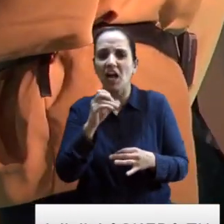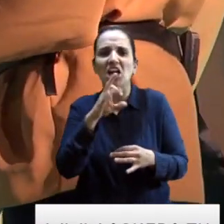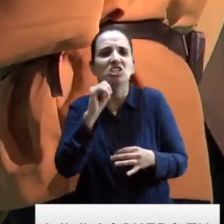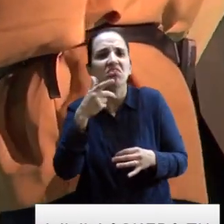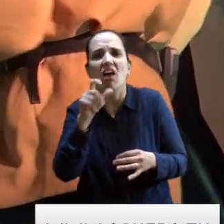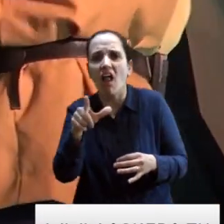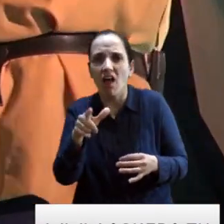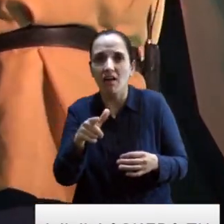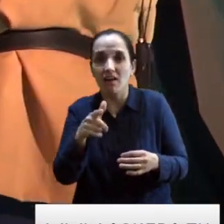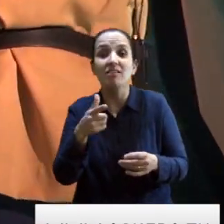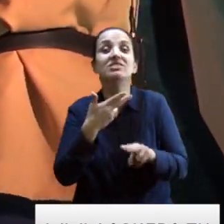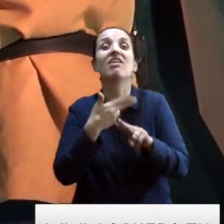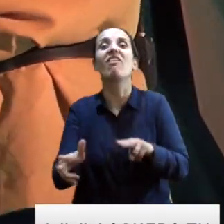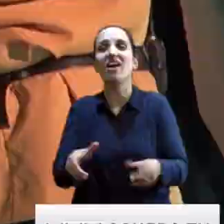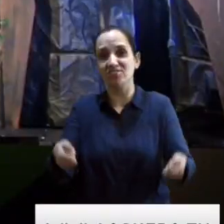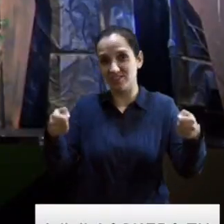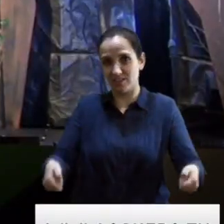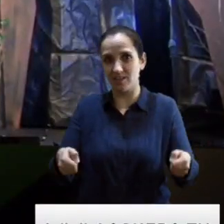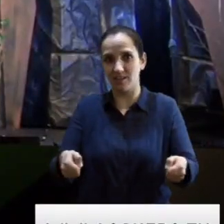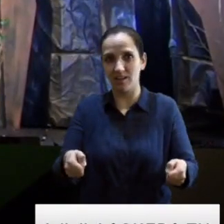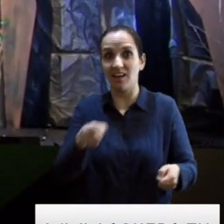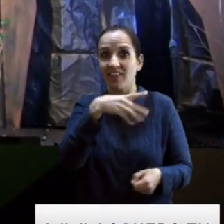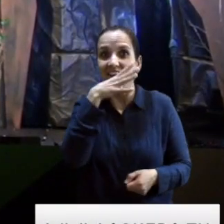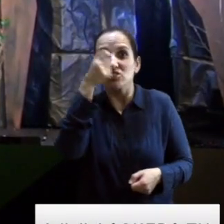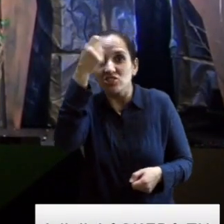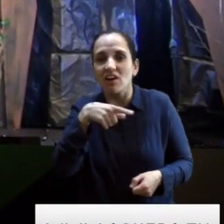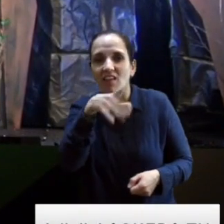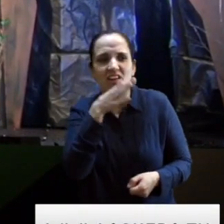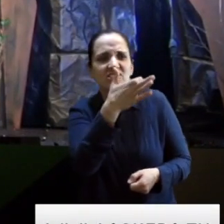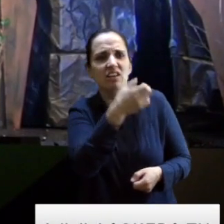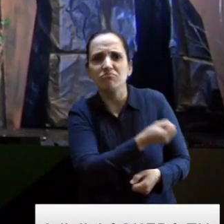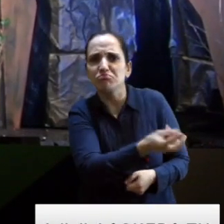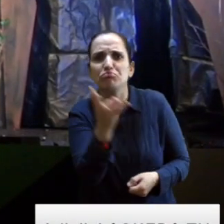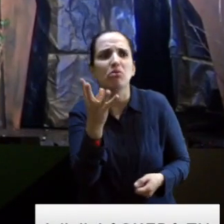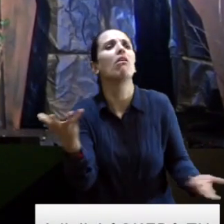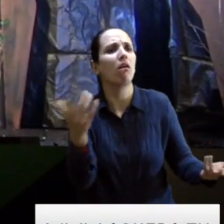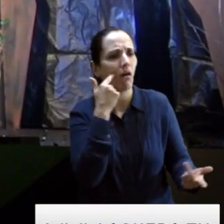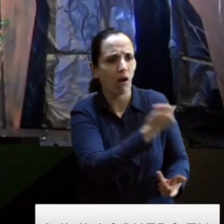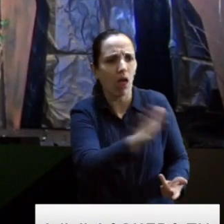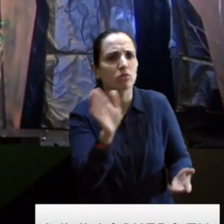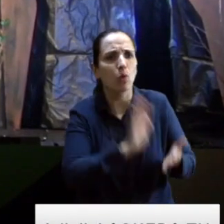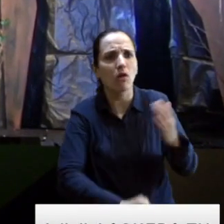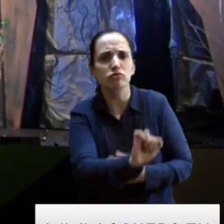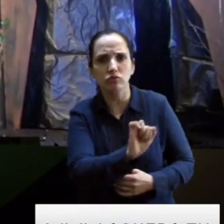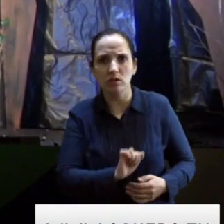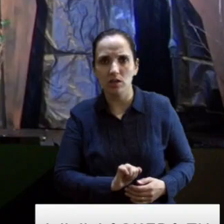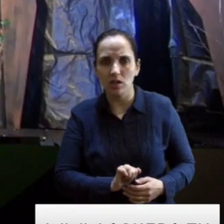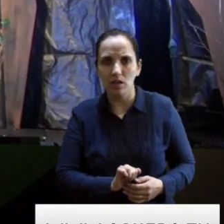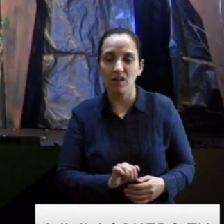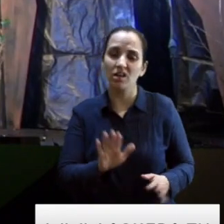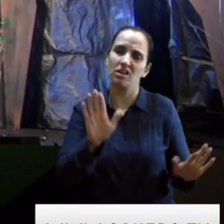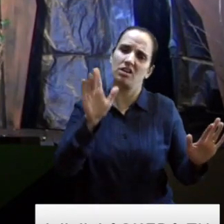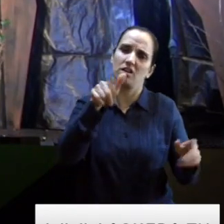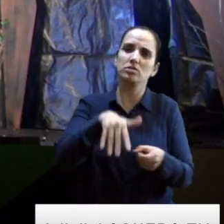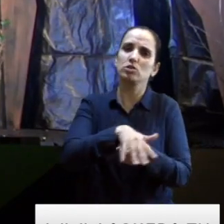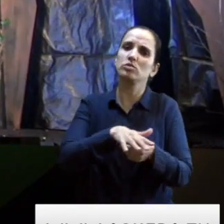verdade, olha o magrado cristal. Está aqui dizendo a história que vocês são sete. Onde é que está o resto dos vossos colegas? Opa, isso